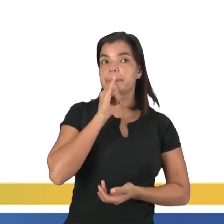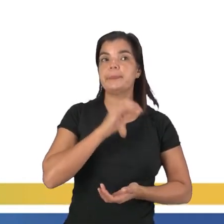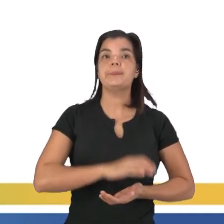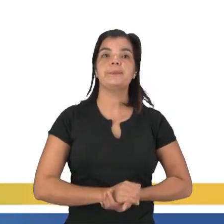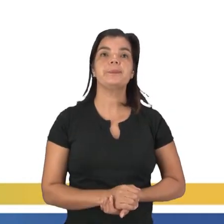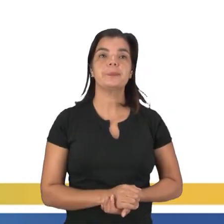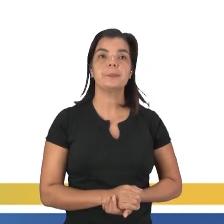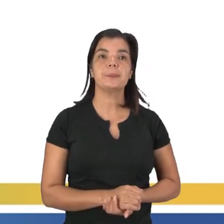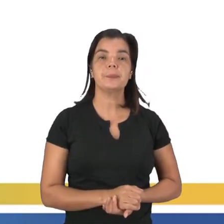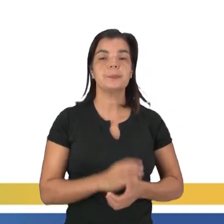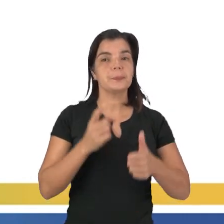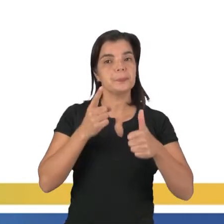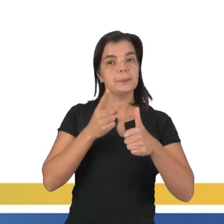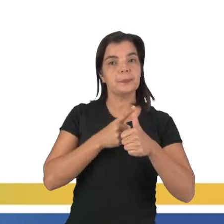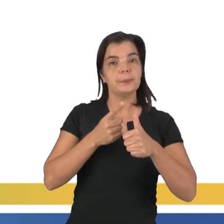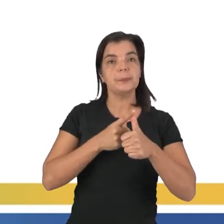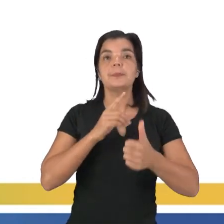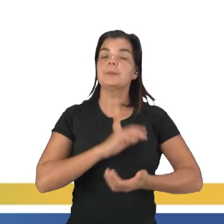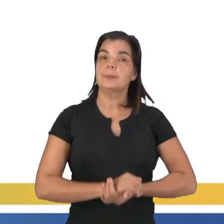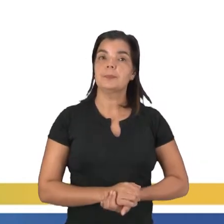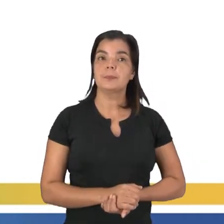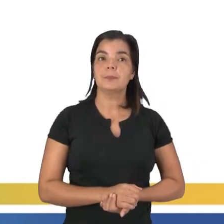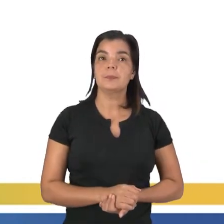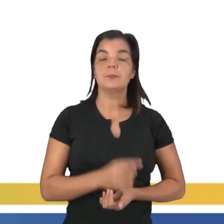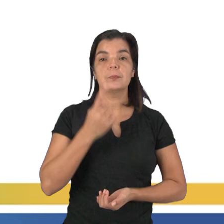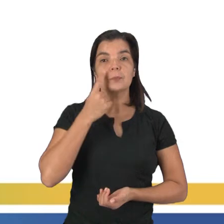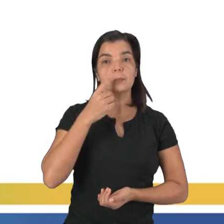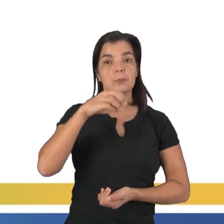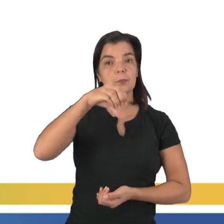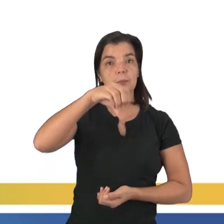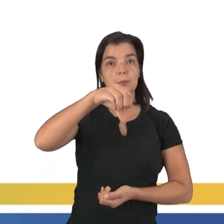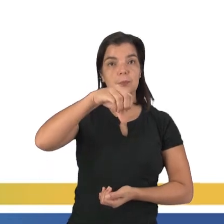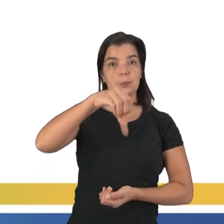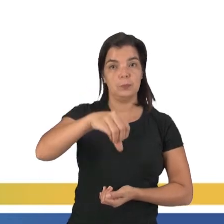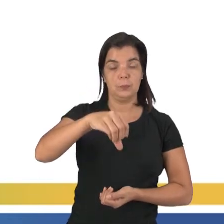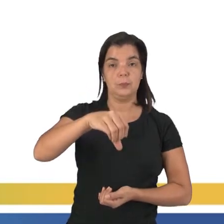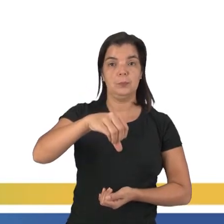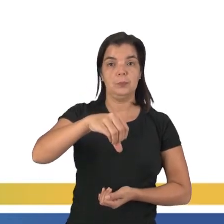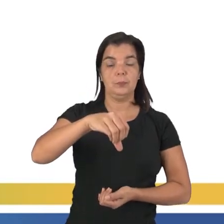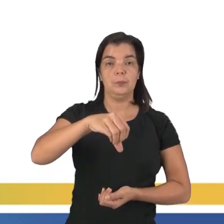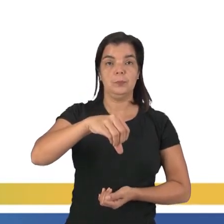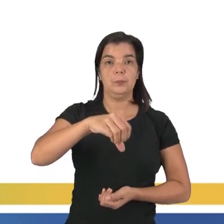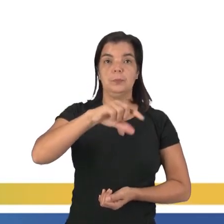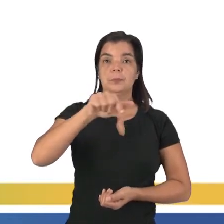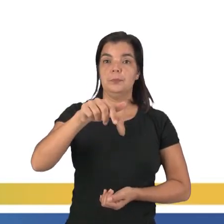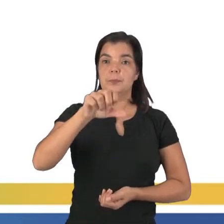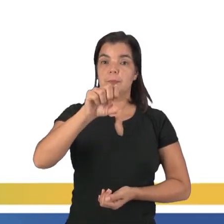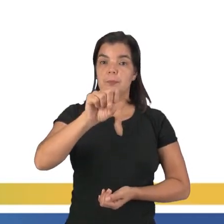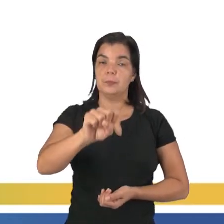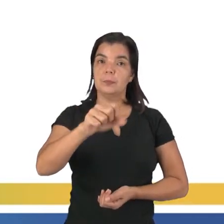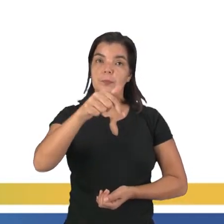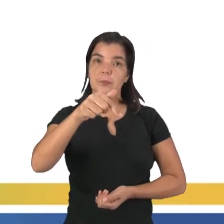Vamos ver esse nosso primeiro exemplo, né? Determine o valor da subtração de